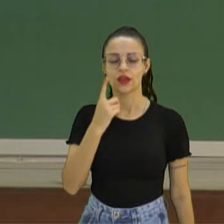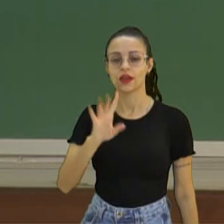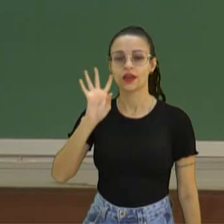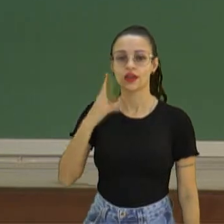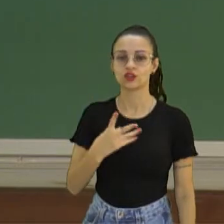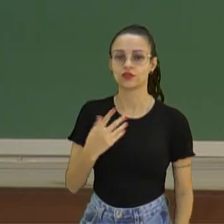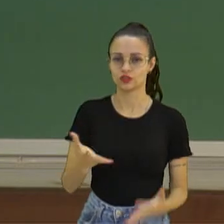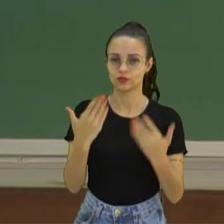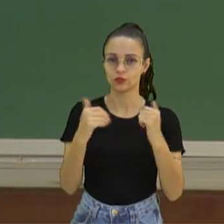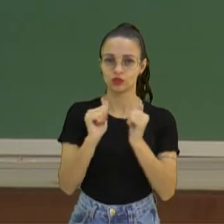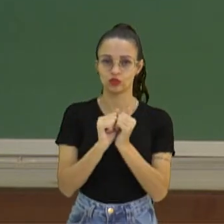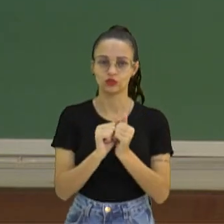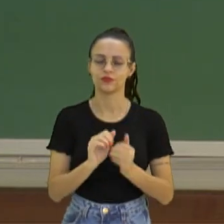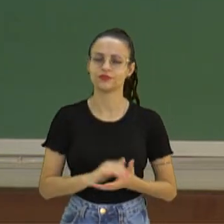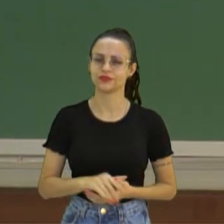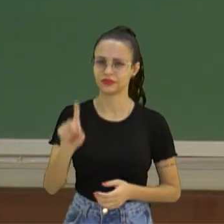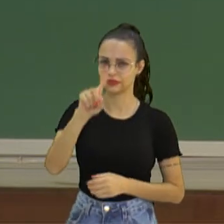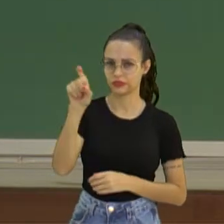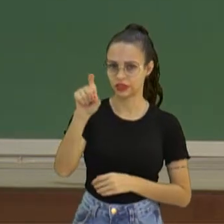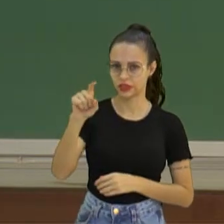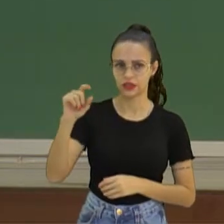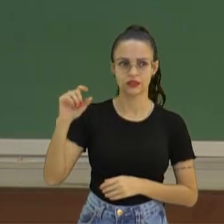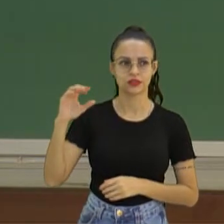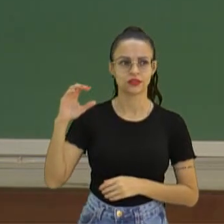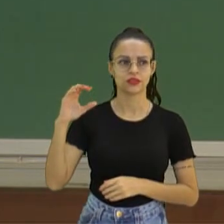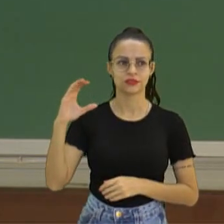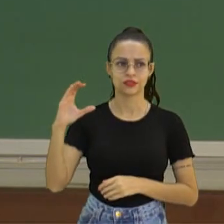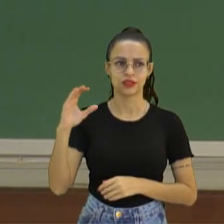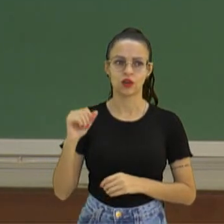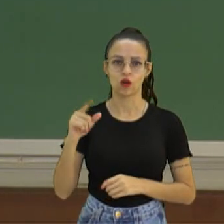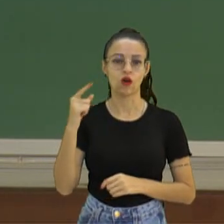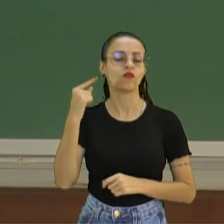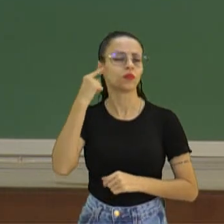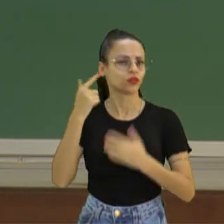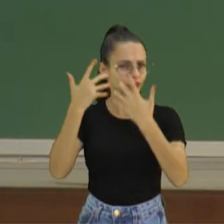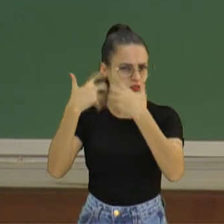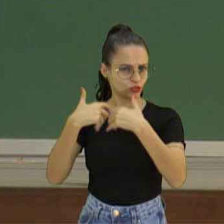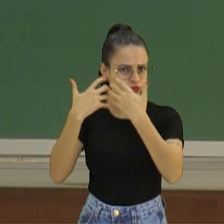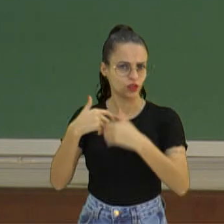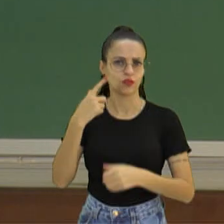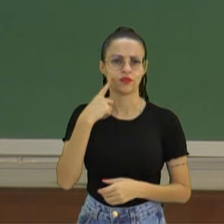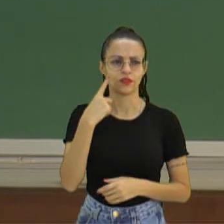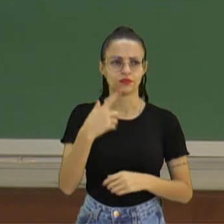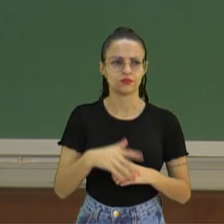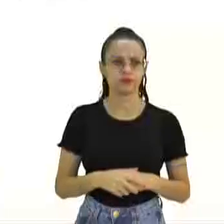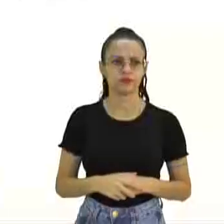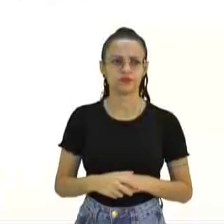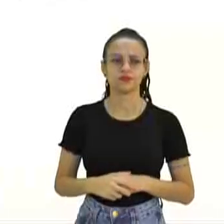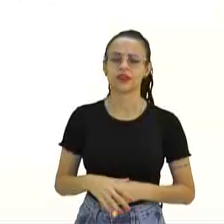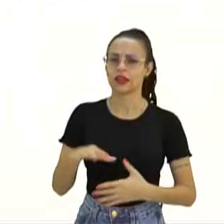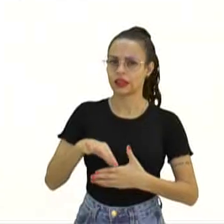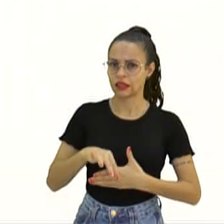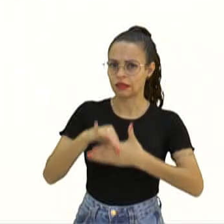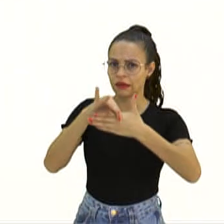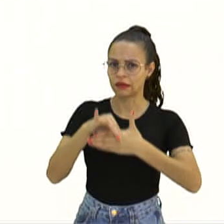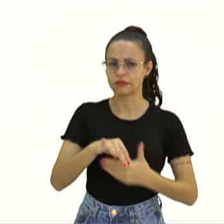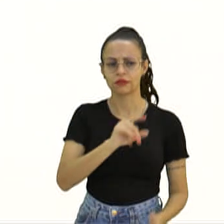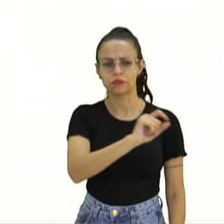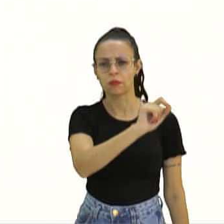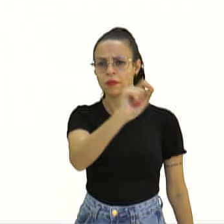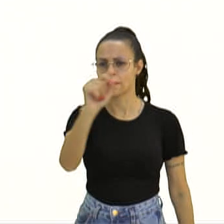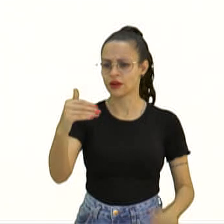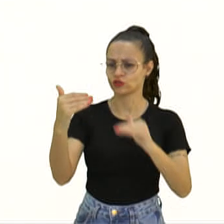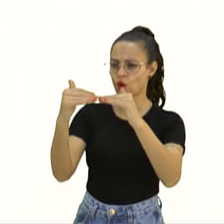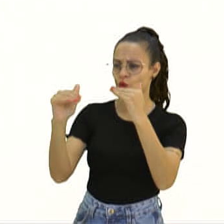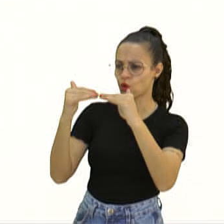aqui como resolver juntos Será que a letra certa você quer desenvolver raciocínio lógico vamos por eliminação linda eles que discordam